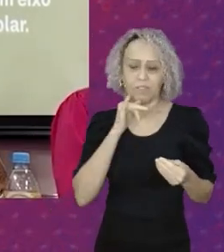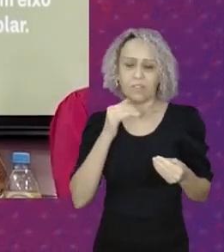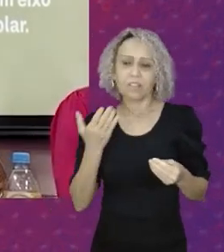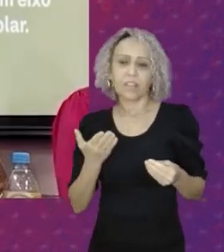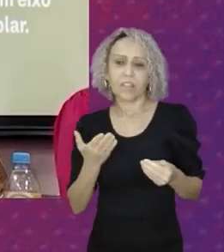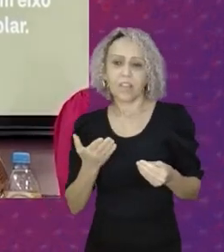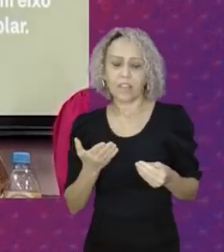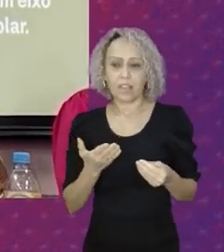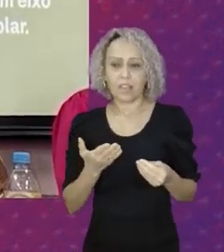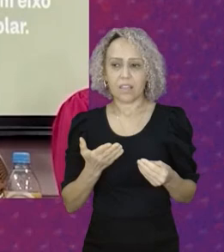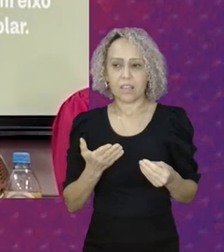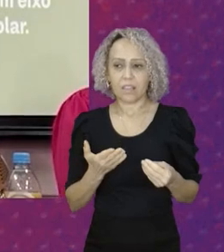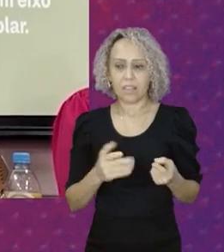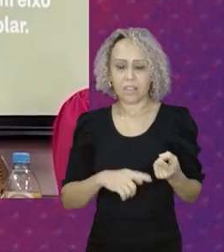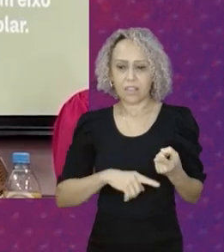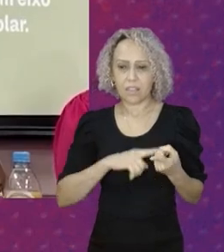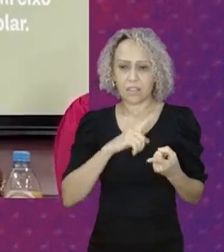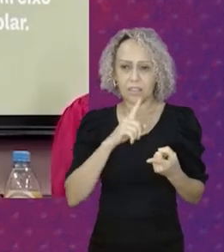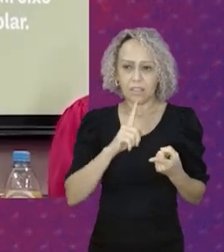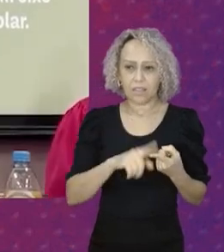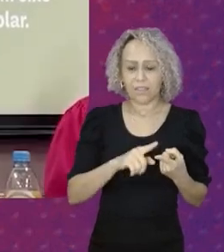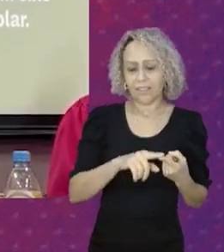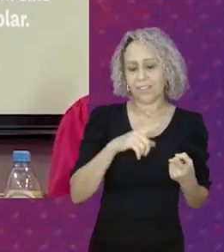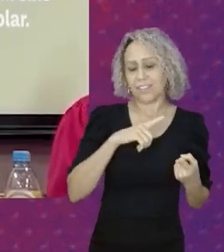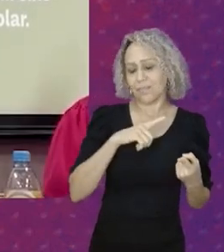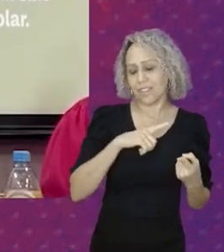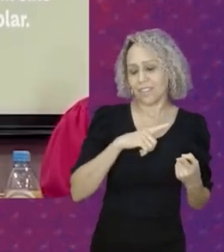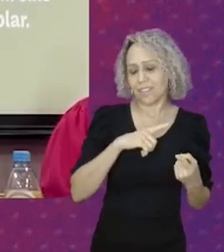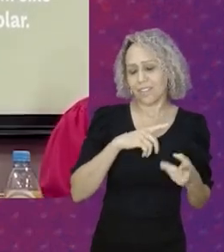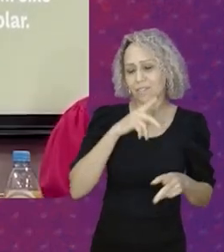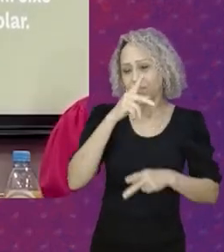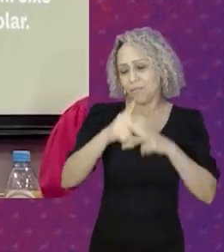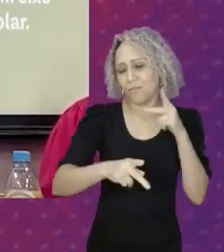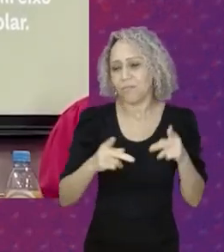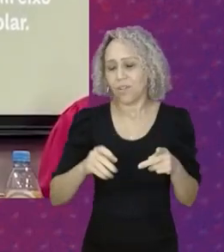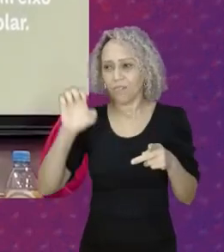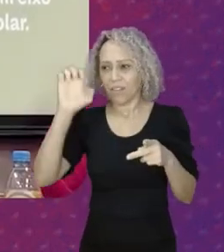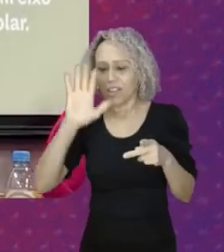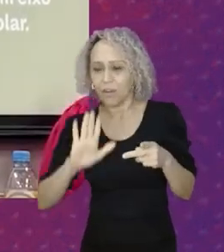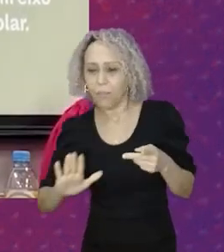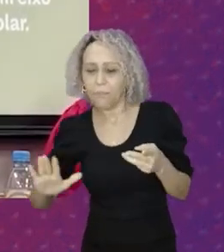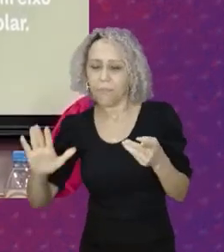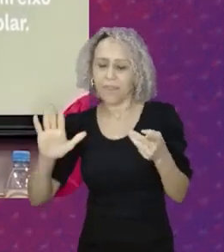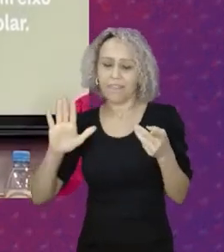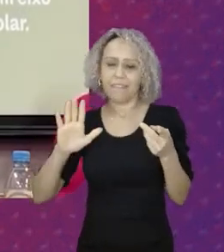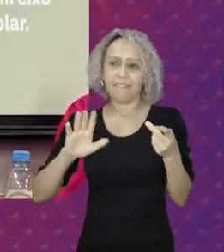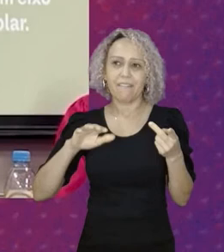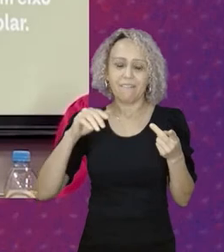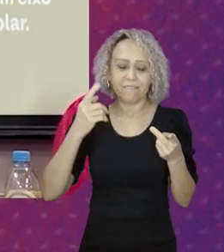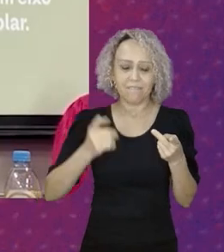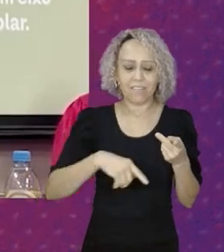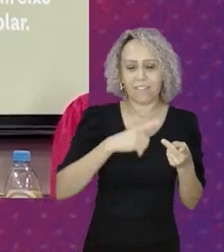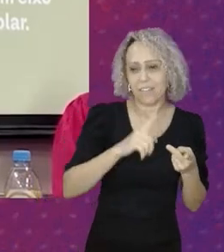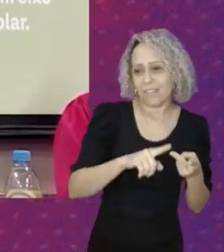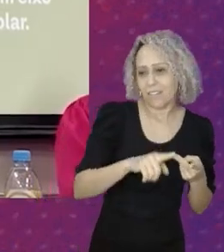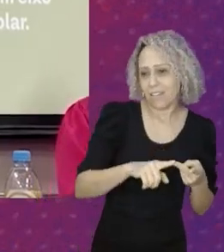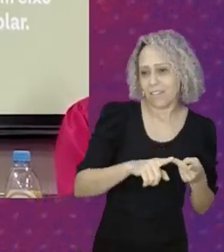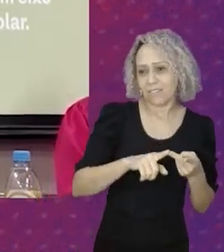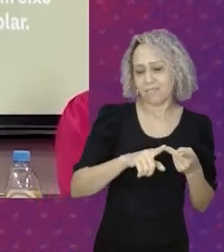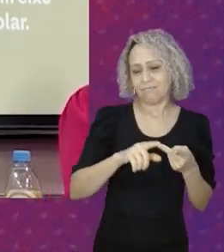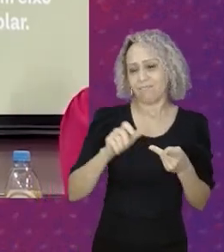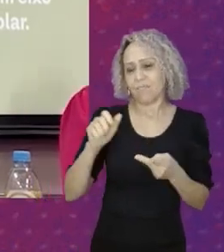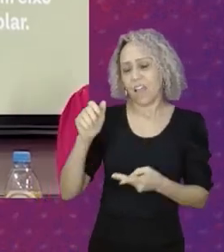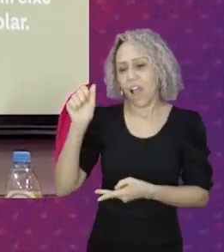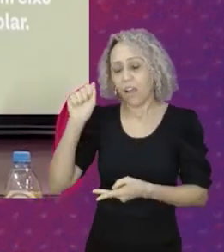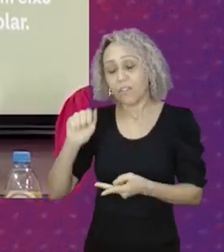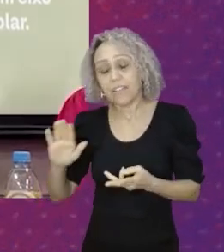e pirlim-pim-pim. Nasceu um povo cordial, amigo. Aqui é uma